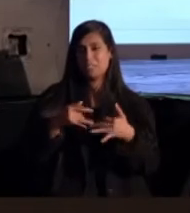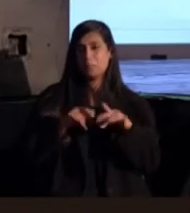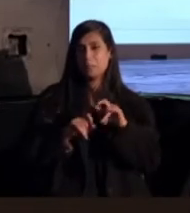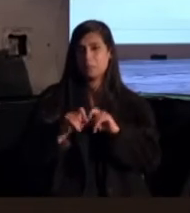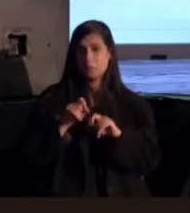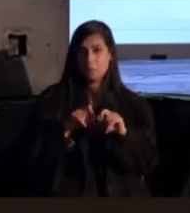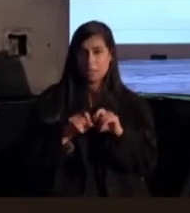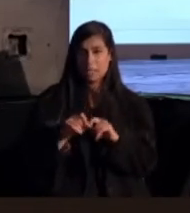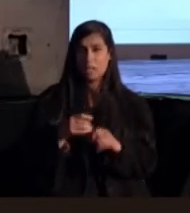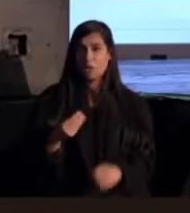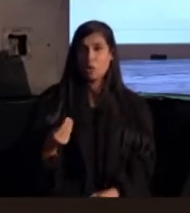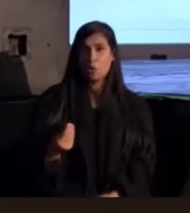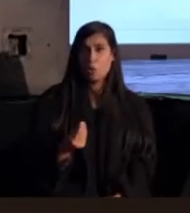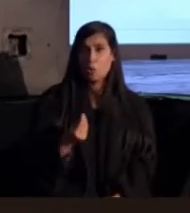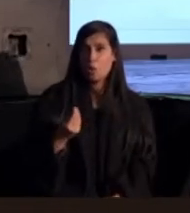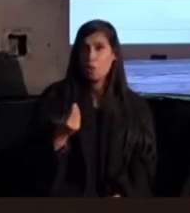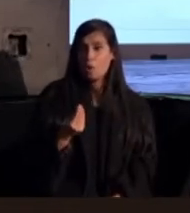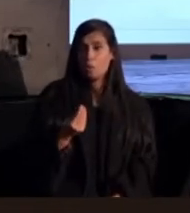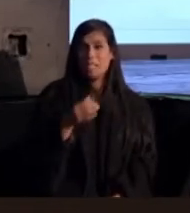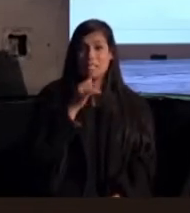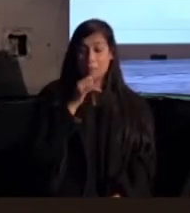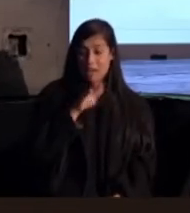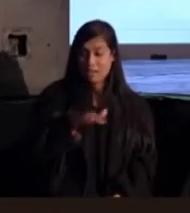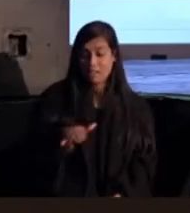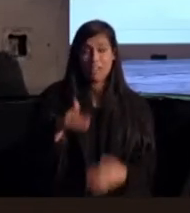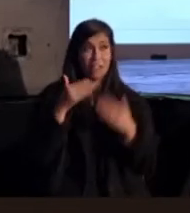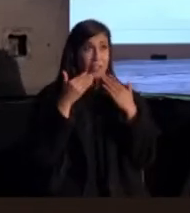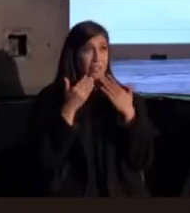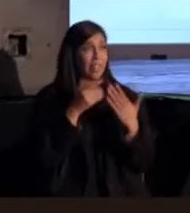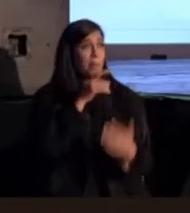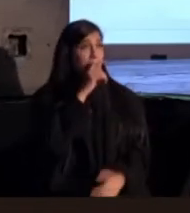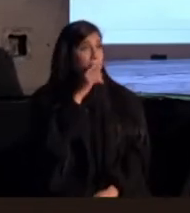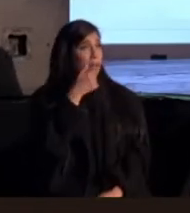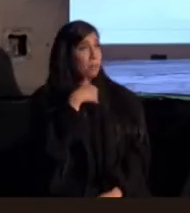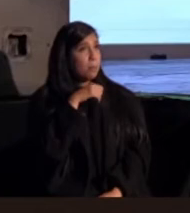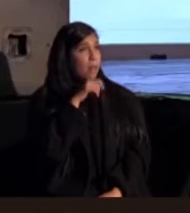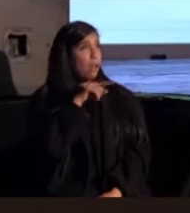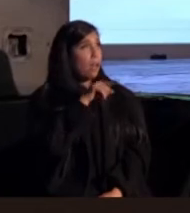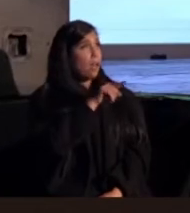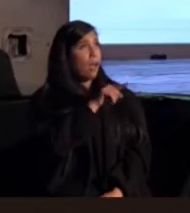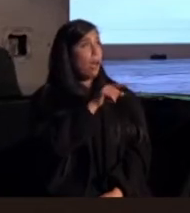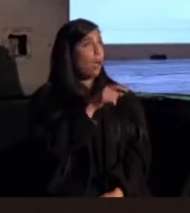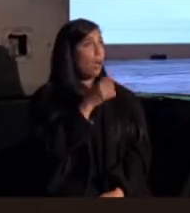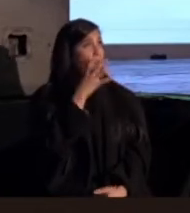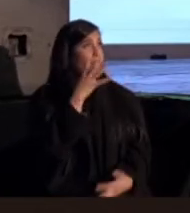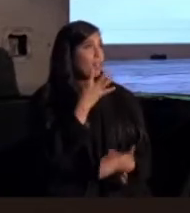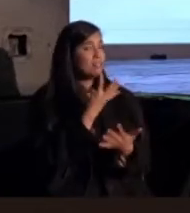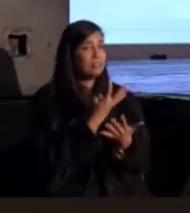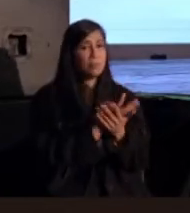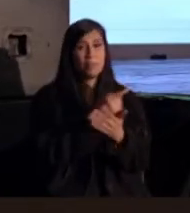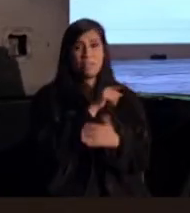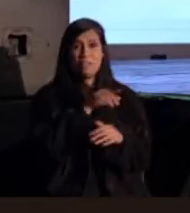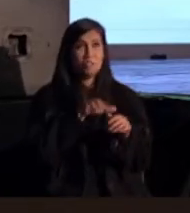relação erótica com o seio materno, isso também denotaria justamente a importância da boca,